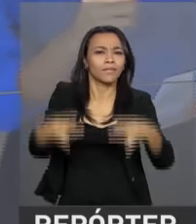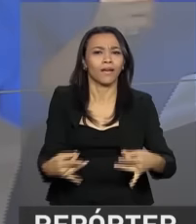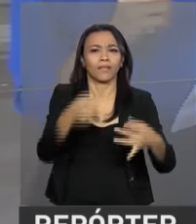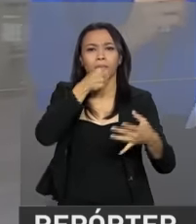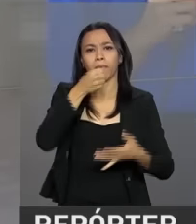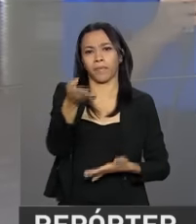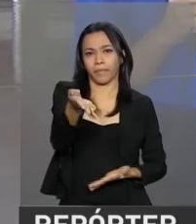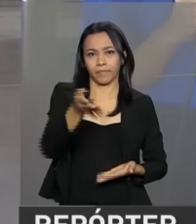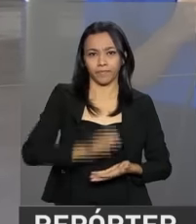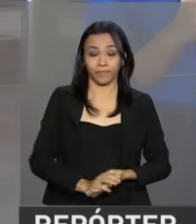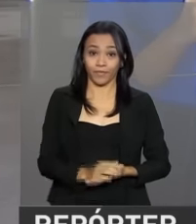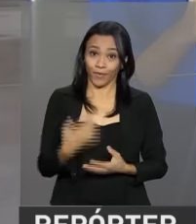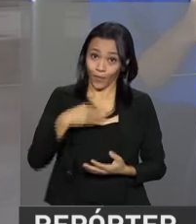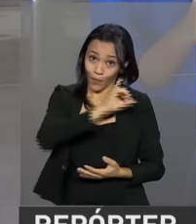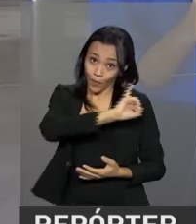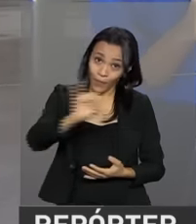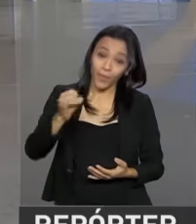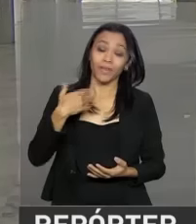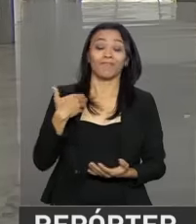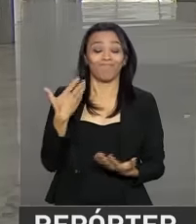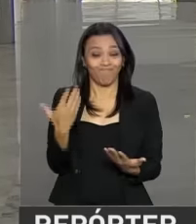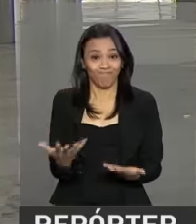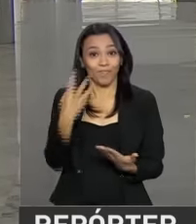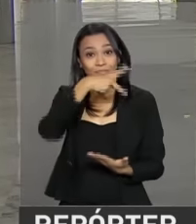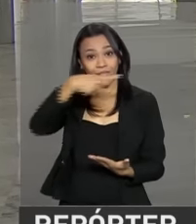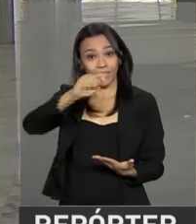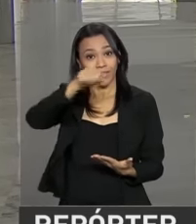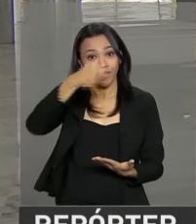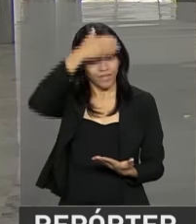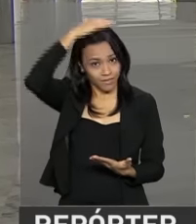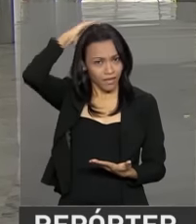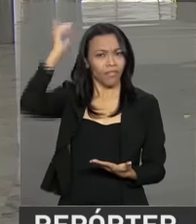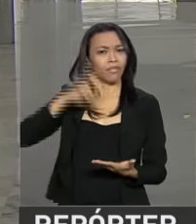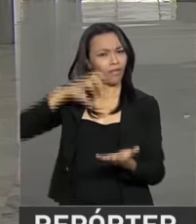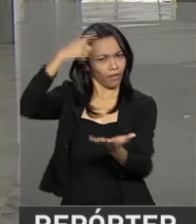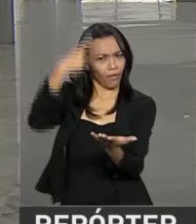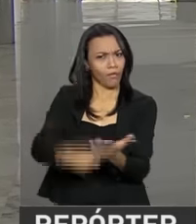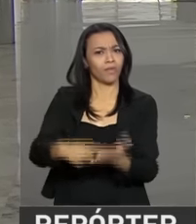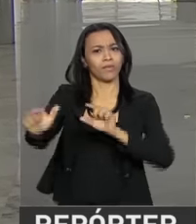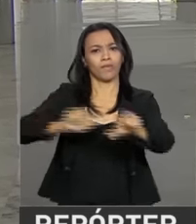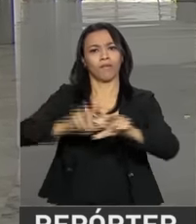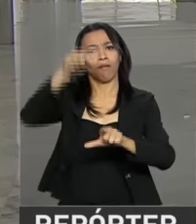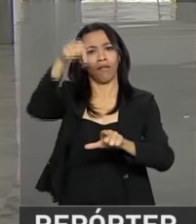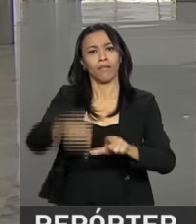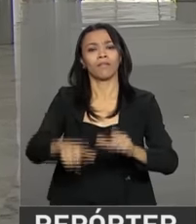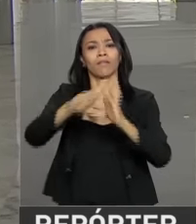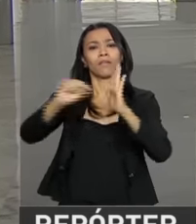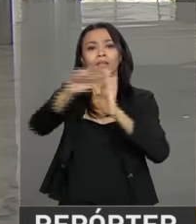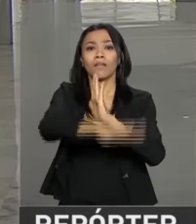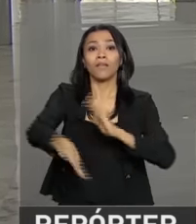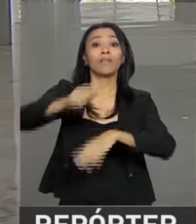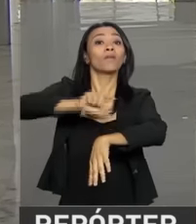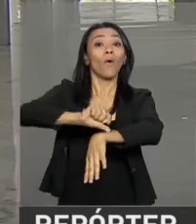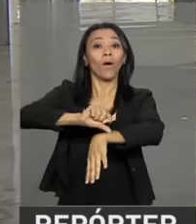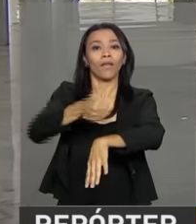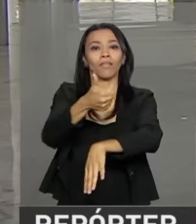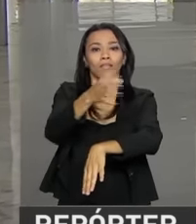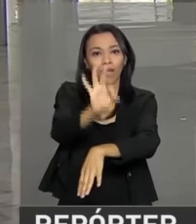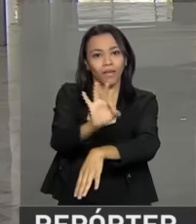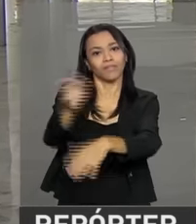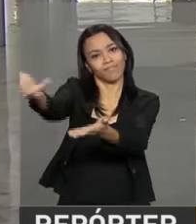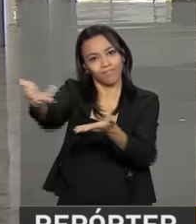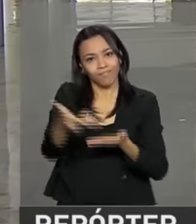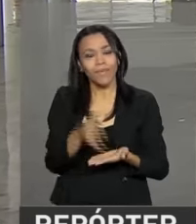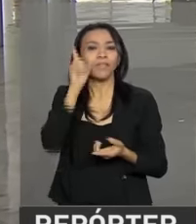Paola. Oi, Daniela. O presidente em exercício tem agenda aqui no Palácio do Planalto. Às 10 horas da manhã, ele recebe